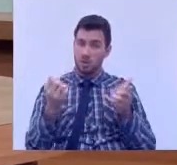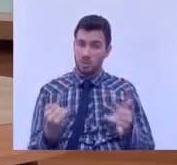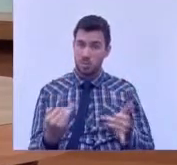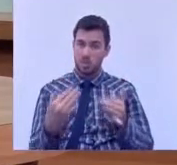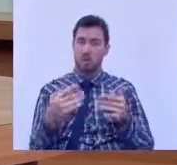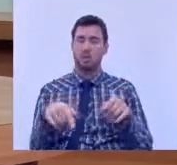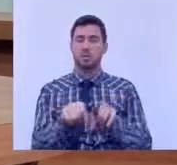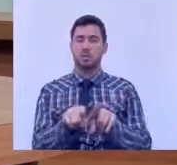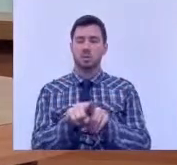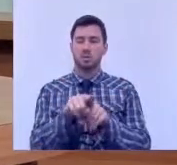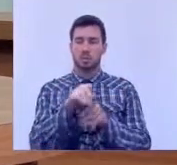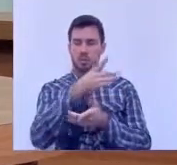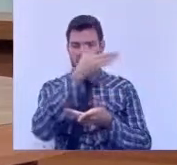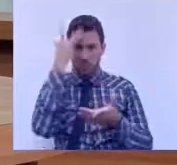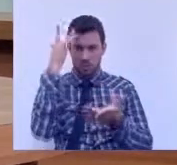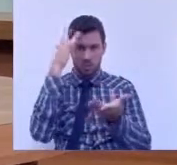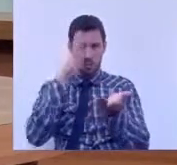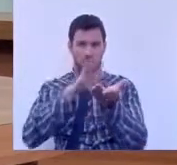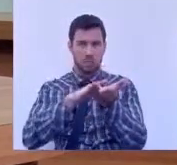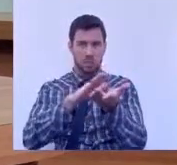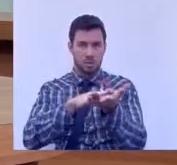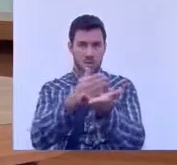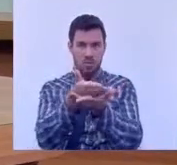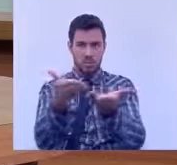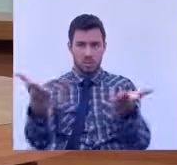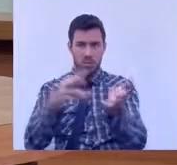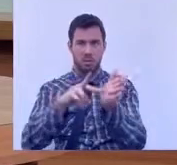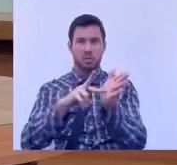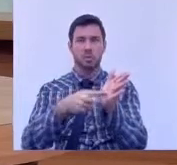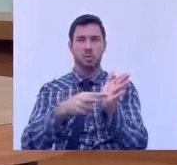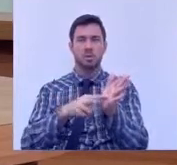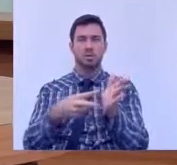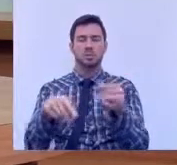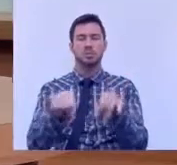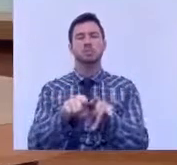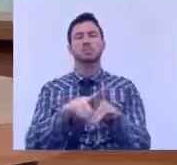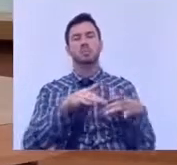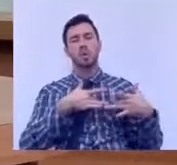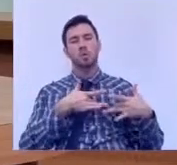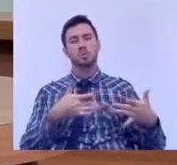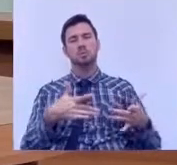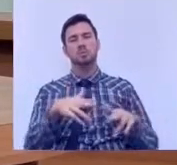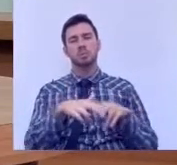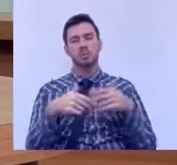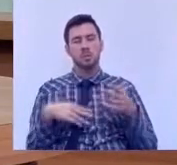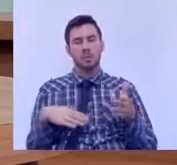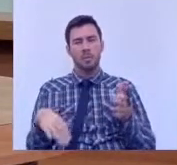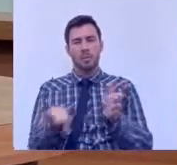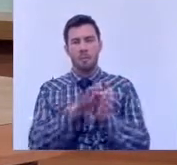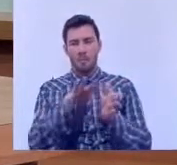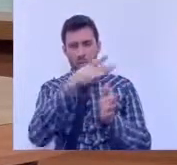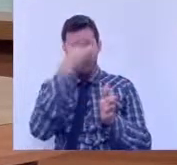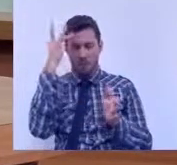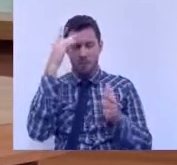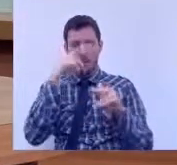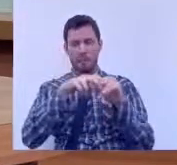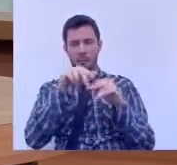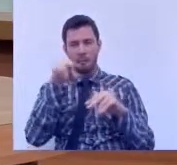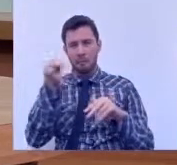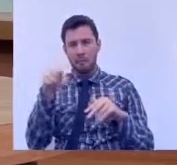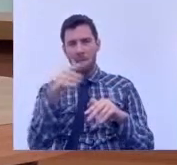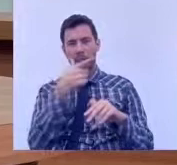dizer ao parabenizar o sindicato pela iniciativa, porque esses trabalhadores de